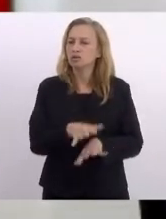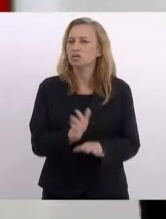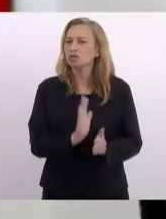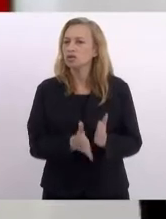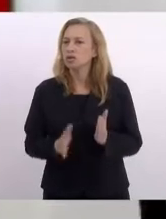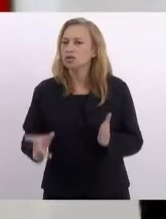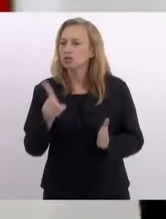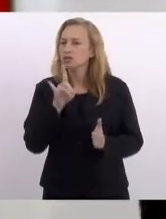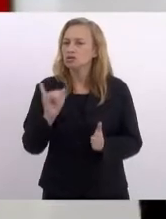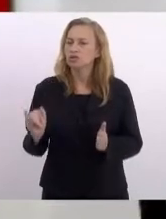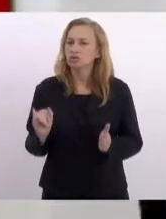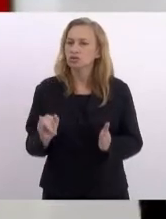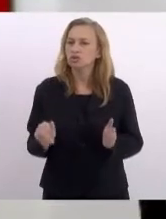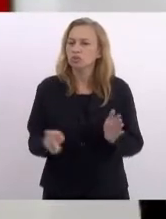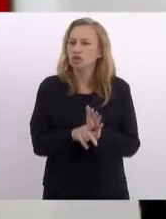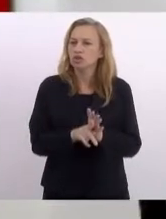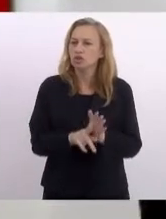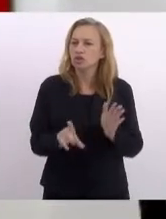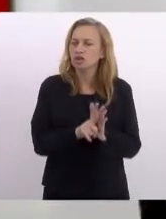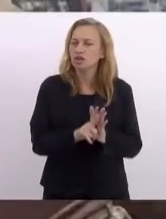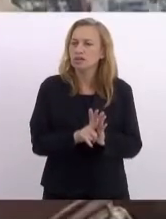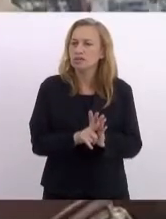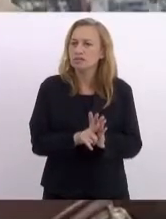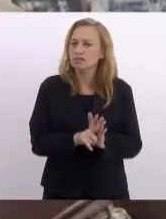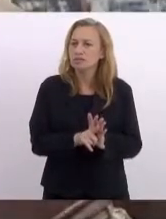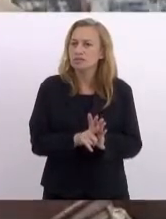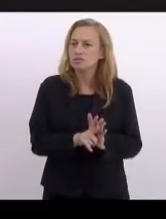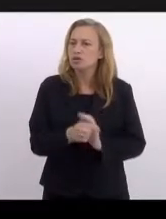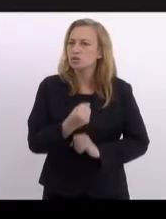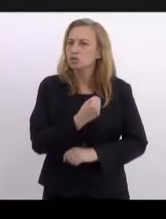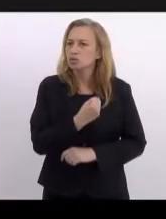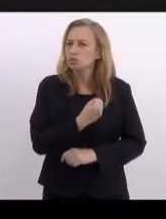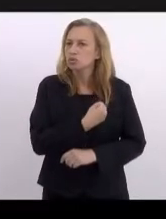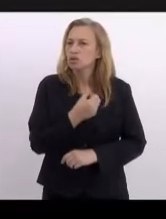do dia, projeto de lei número